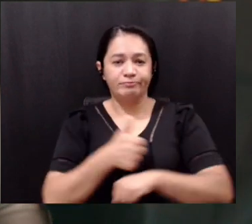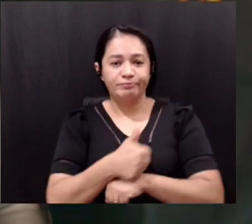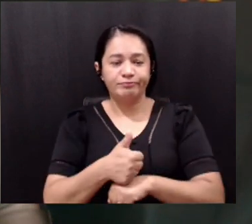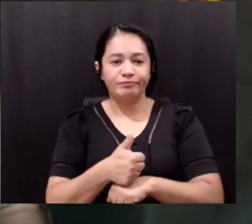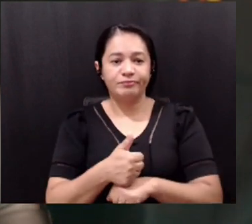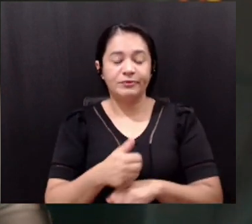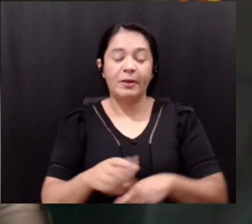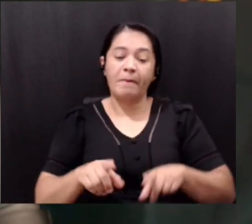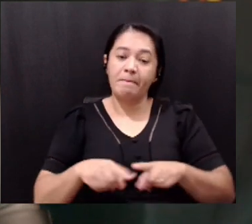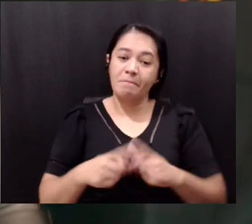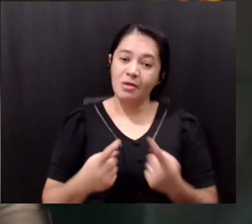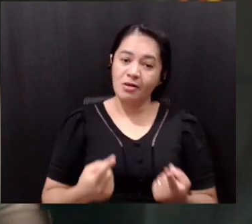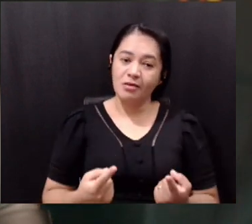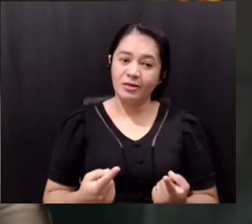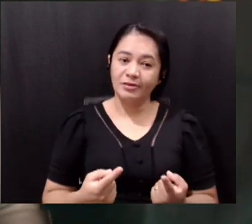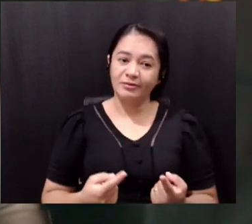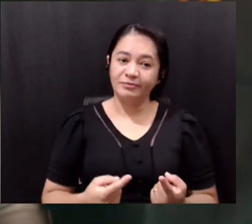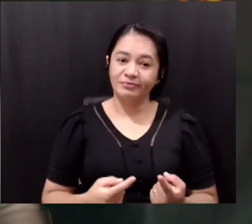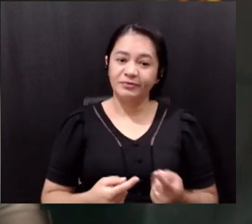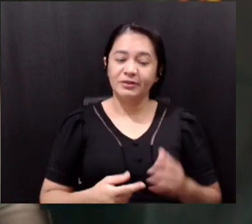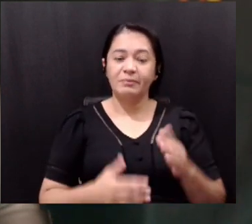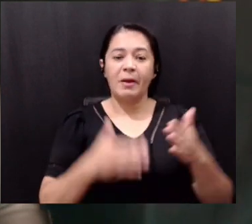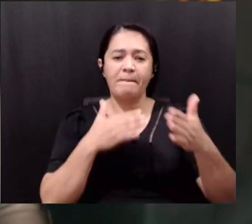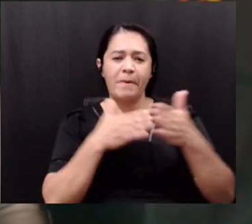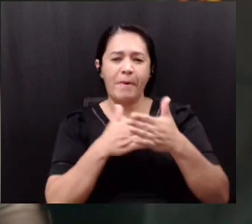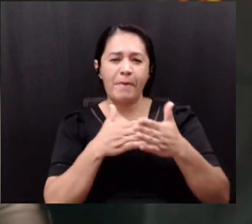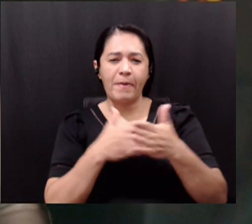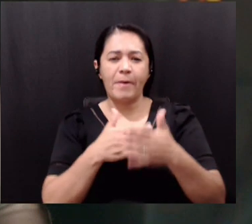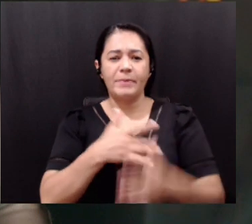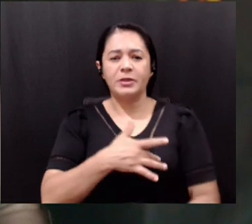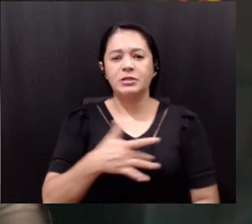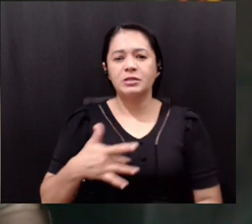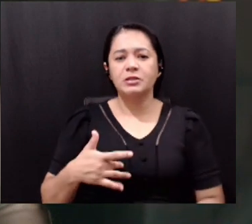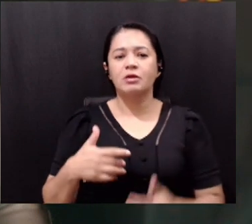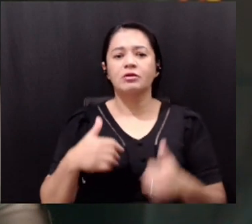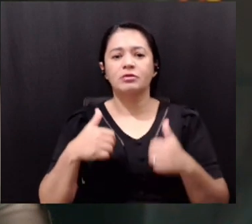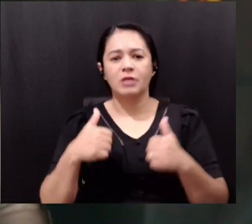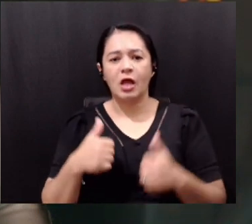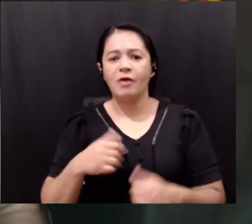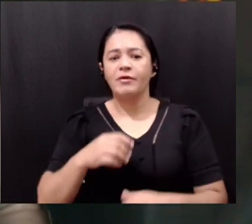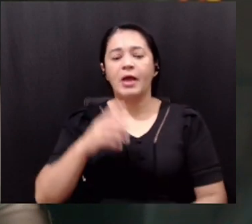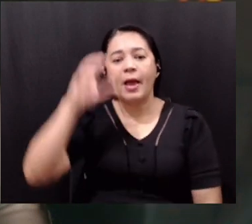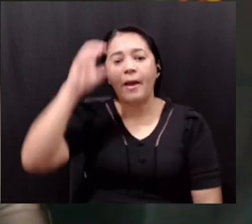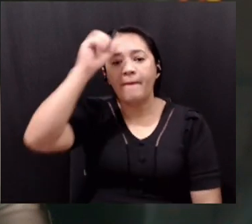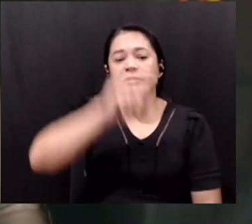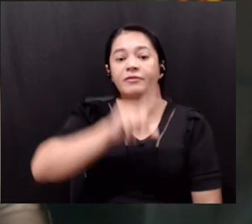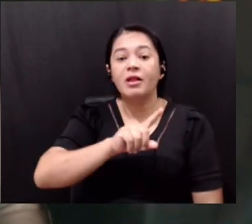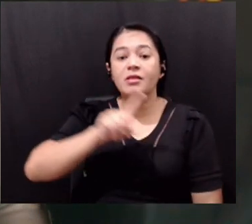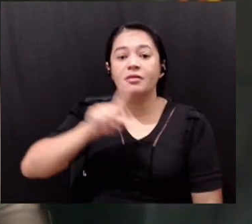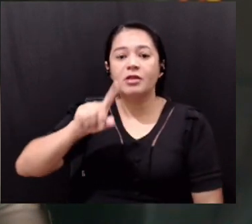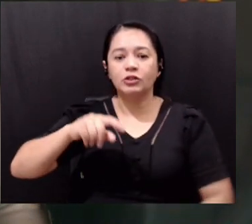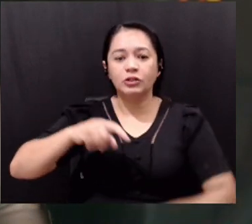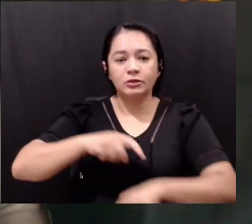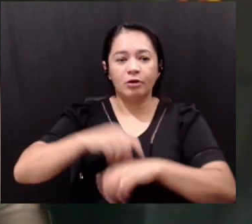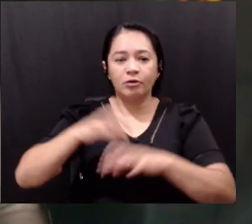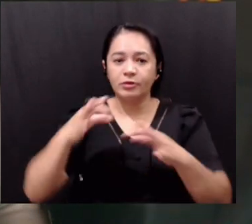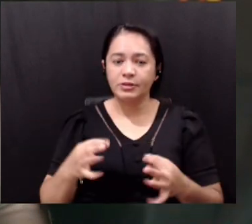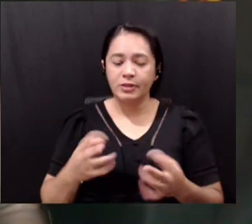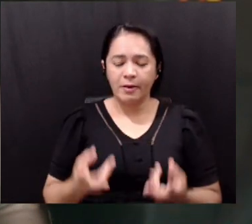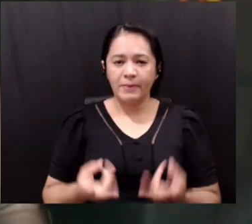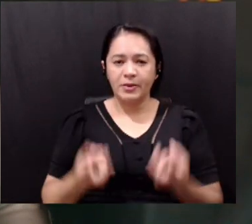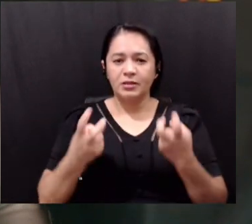contrapartida, estabelecer limites saudáveis, aprender a dizer não quando necessário e reconhecer os sinais precoces de exaustão são